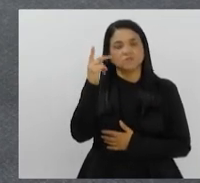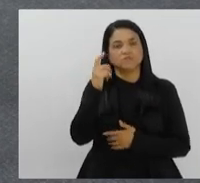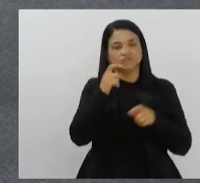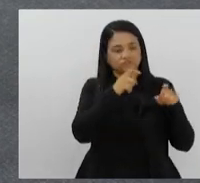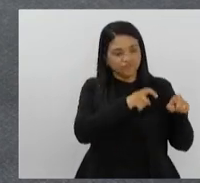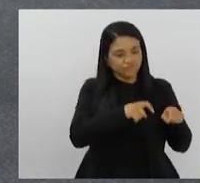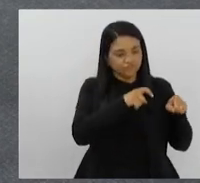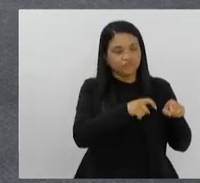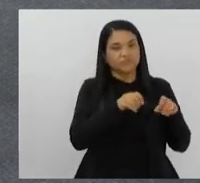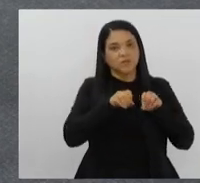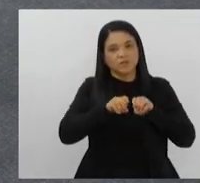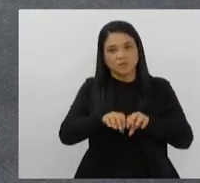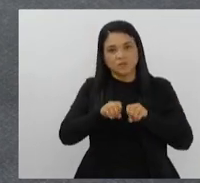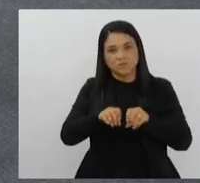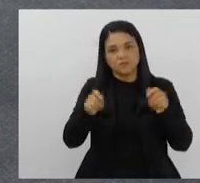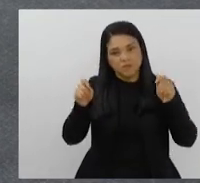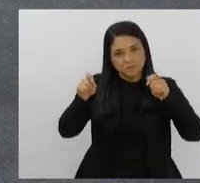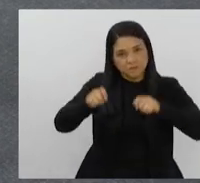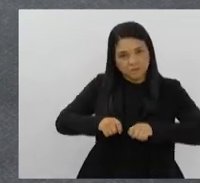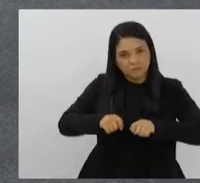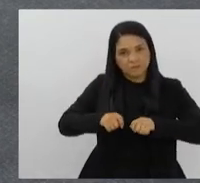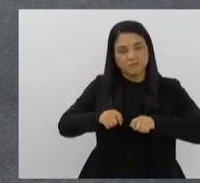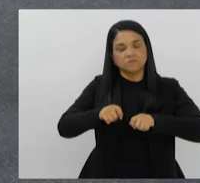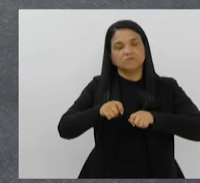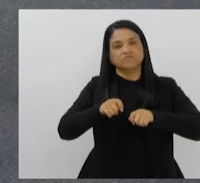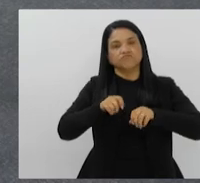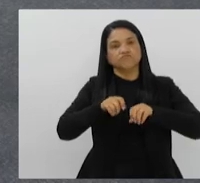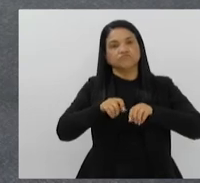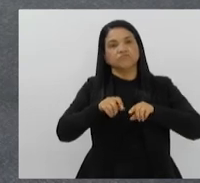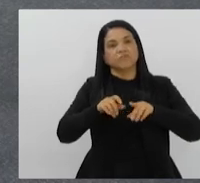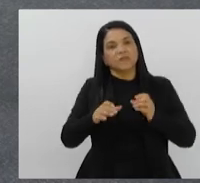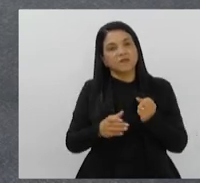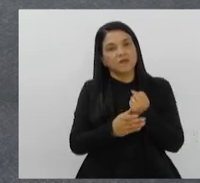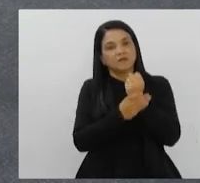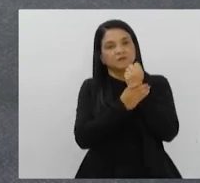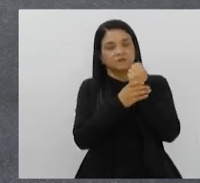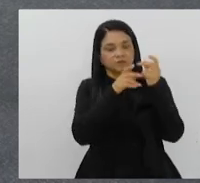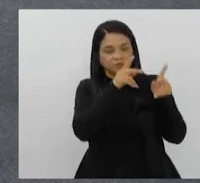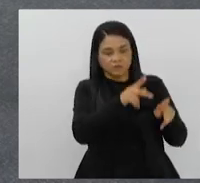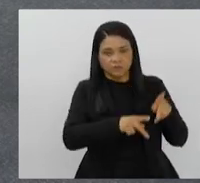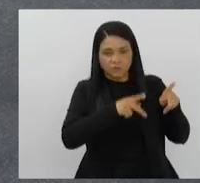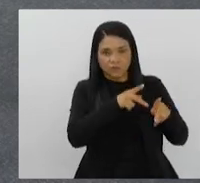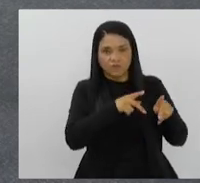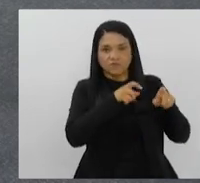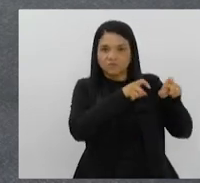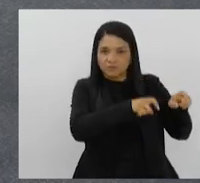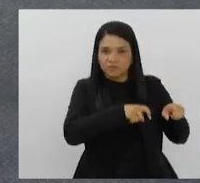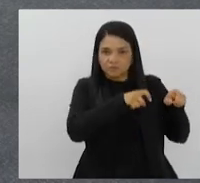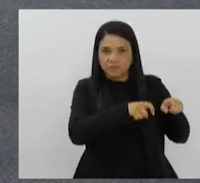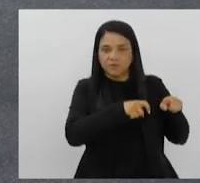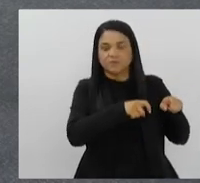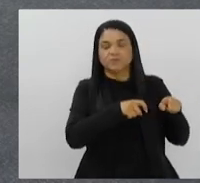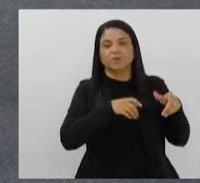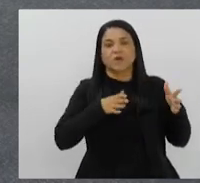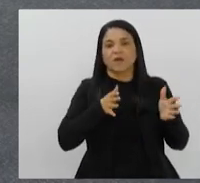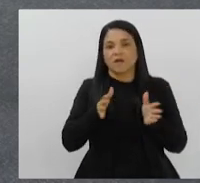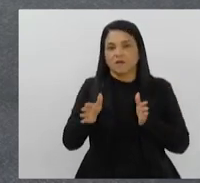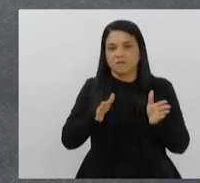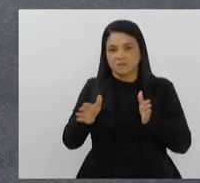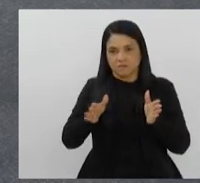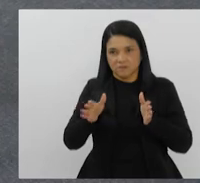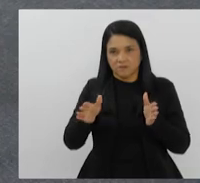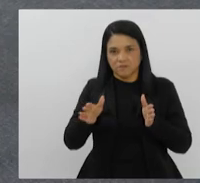da educação, da capacitação e garantias que o nosso povo do campo tenha, de fato, acesso